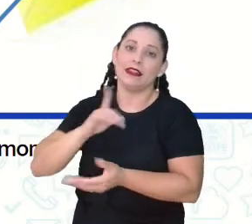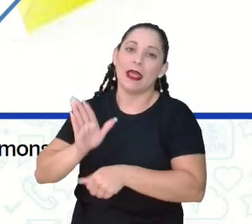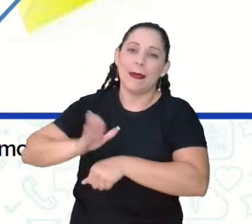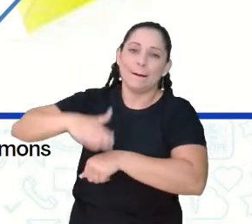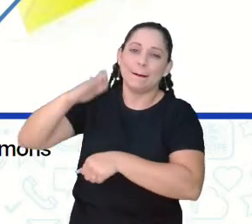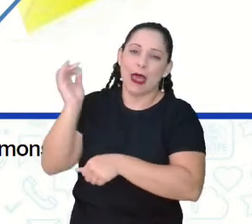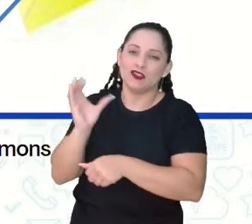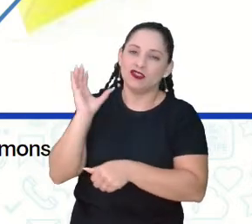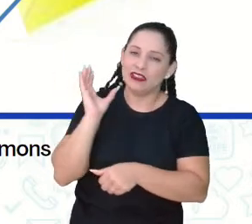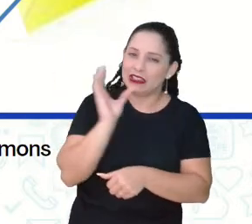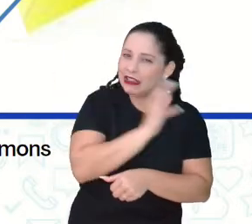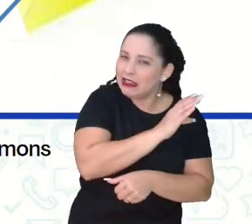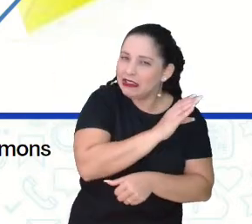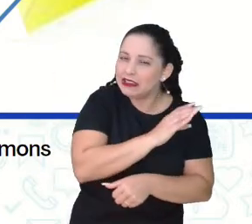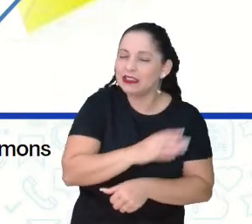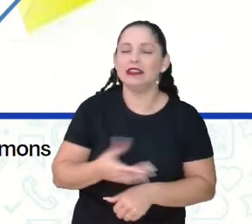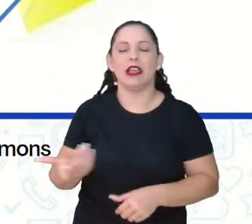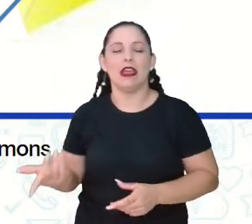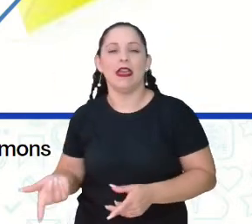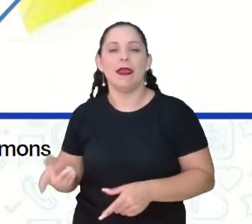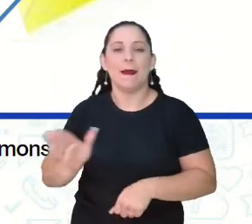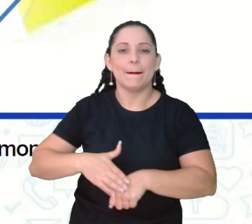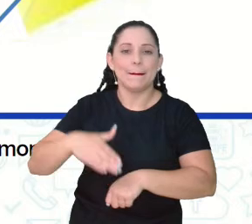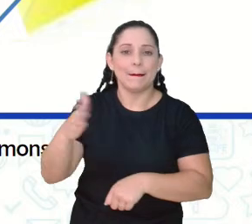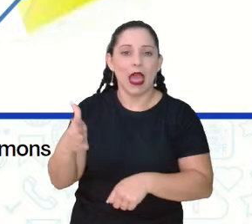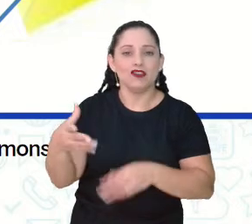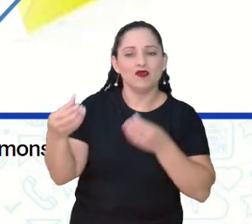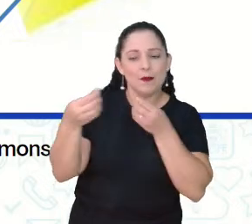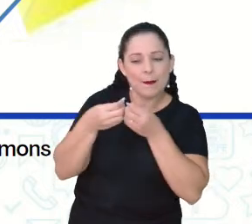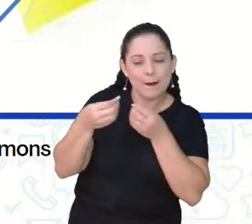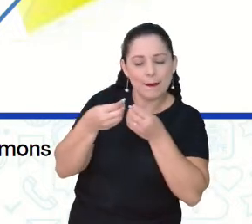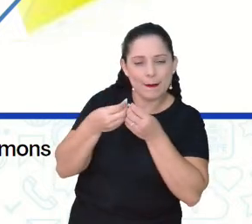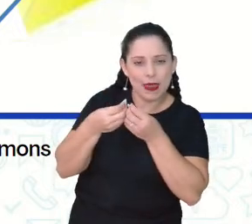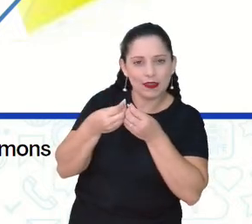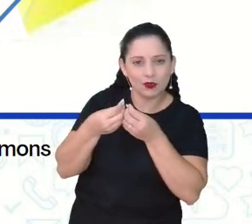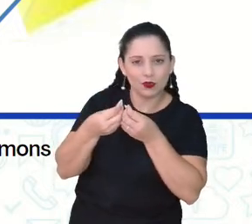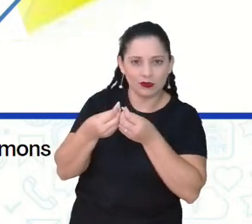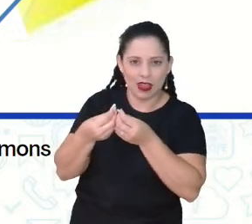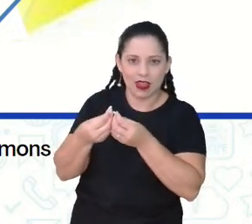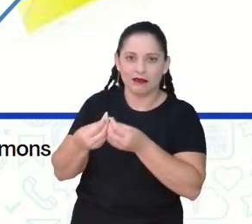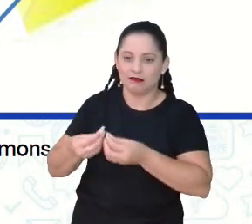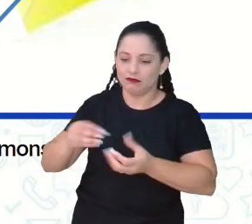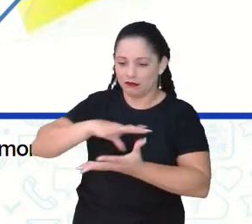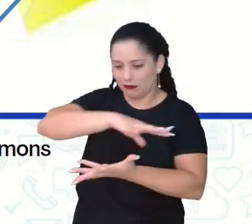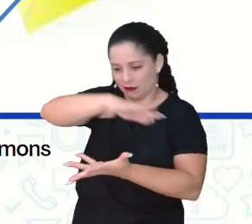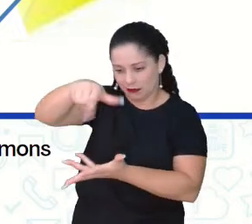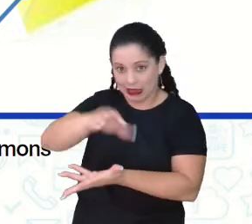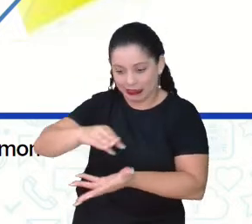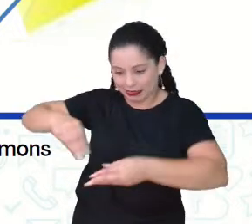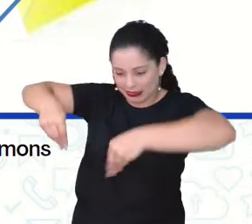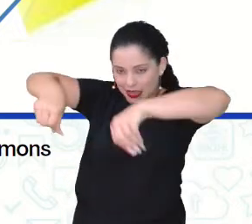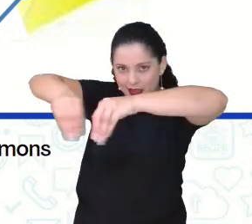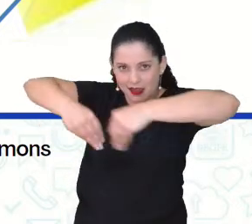e uma menos quente. Uma que está mais próxima da crosta e outra que está um pouco mais distante. Mas além do manto, tem também o